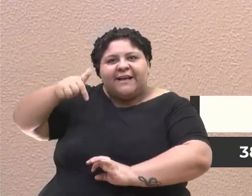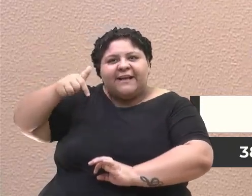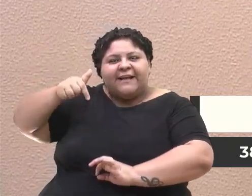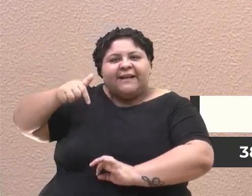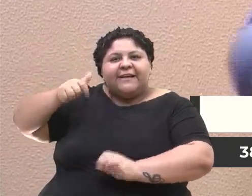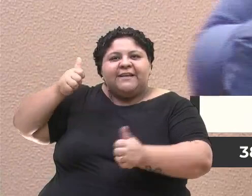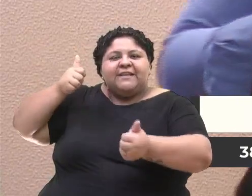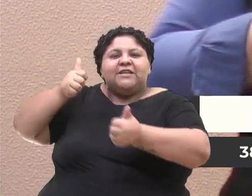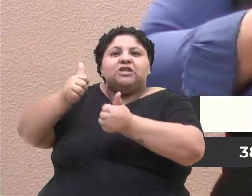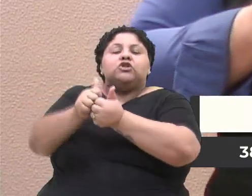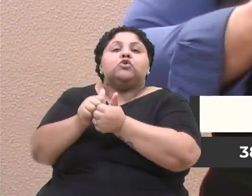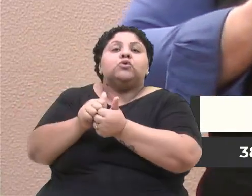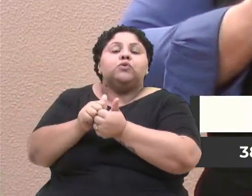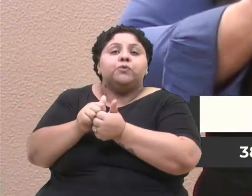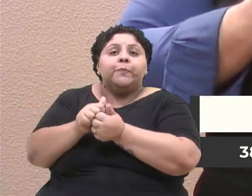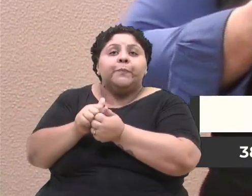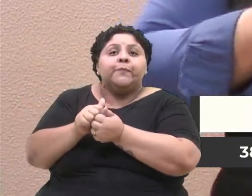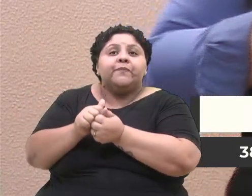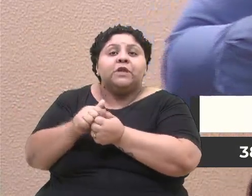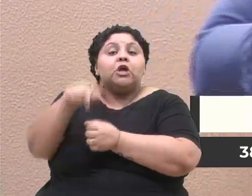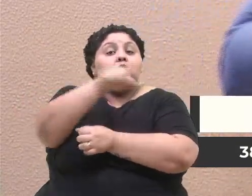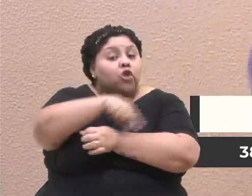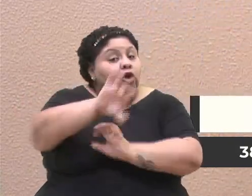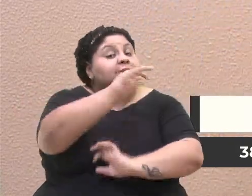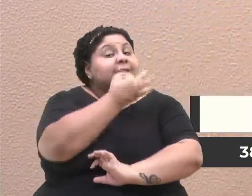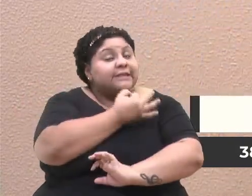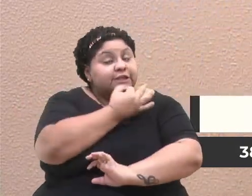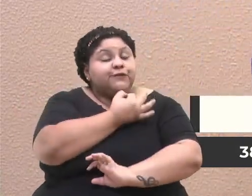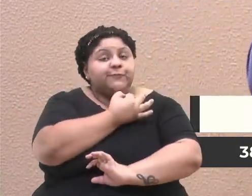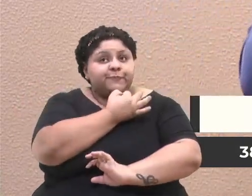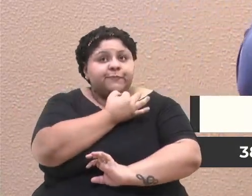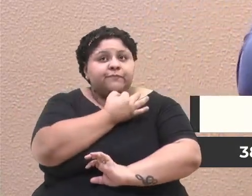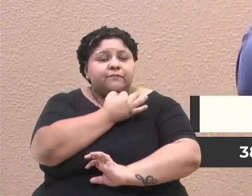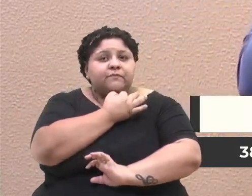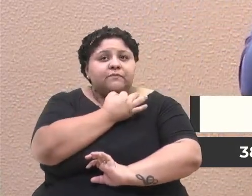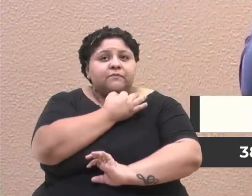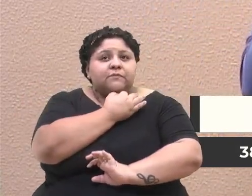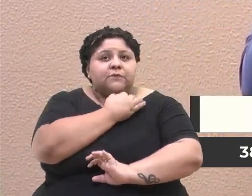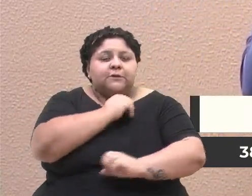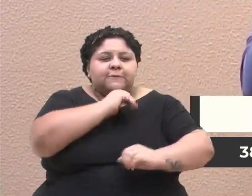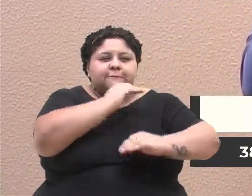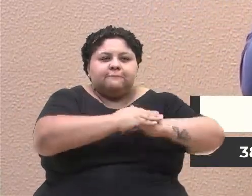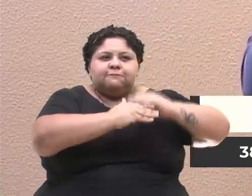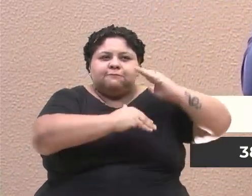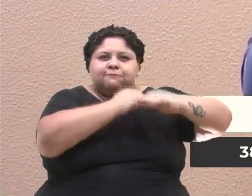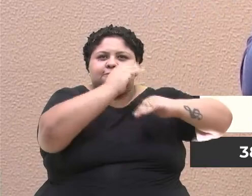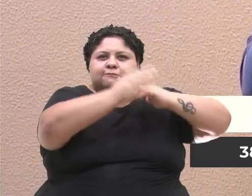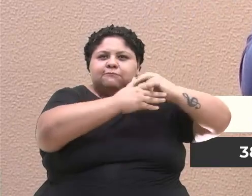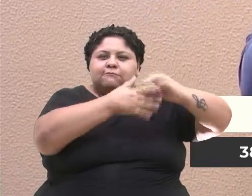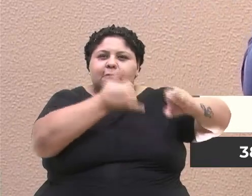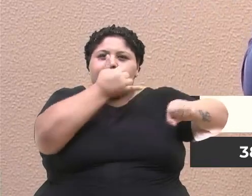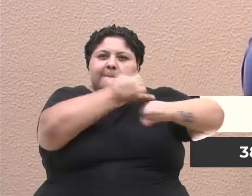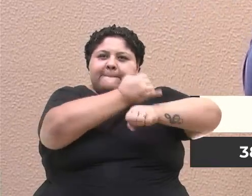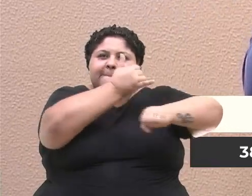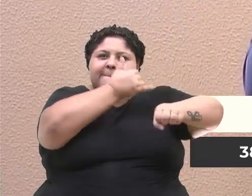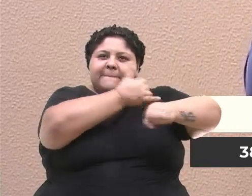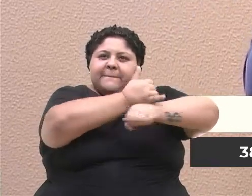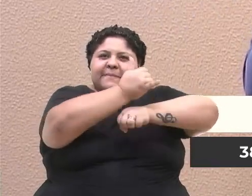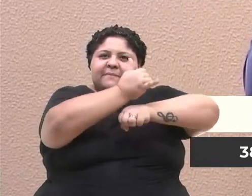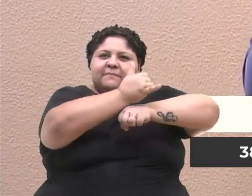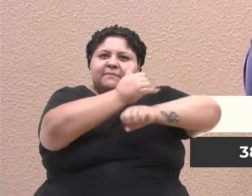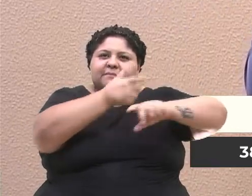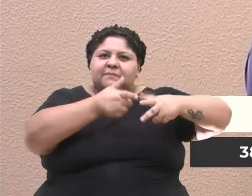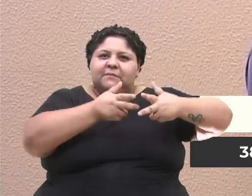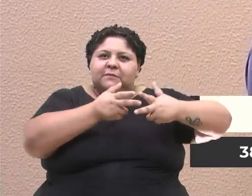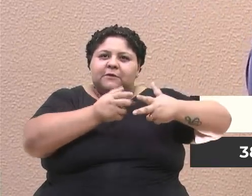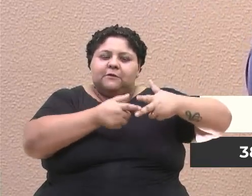Zanquim, na questão que nossa Caxias se solidifique na questão do metal mecânico. Então, mais uma vez, o aço